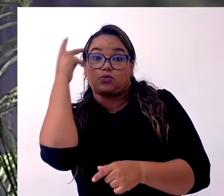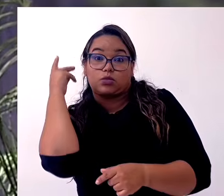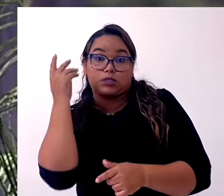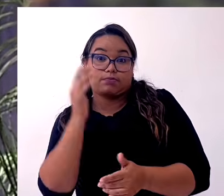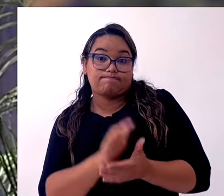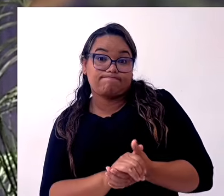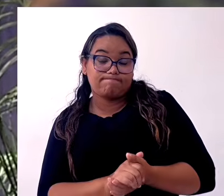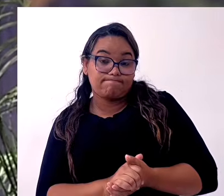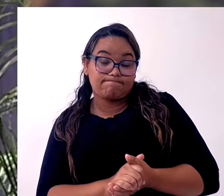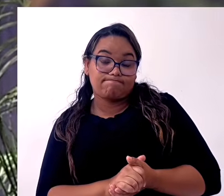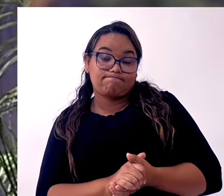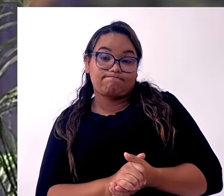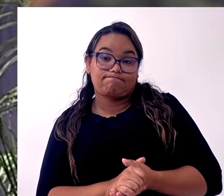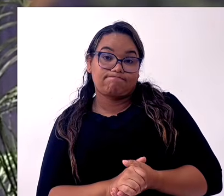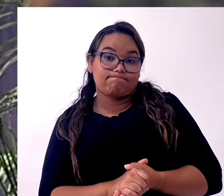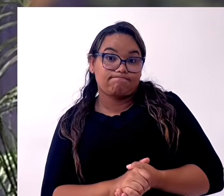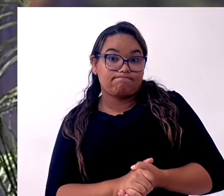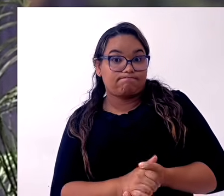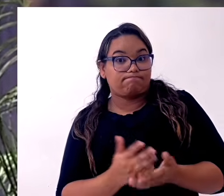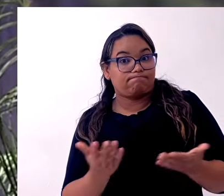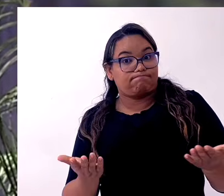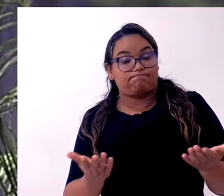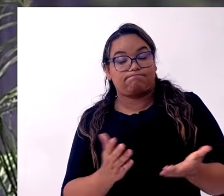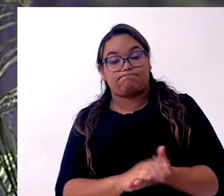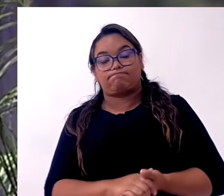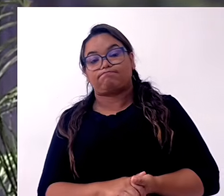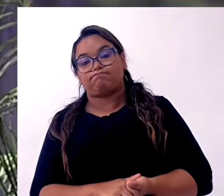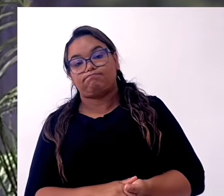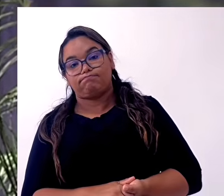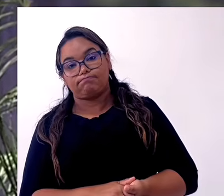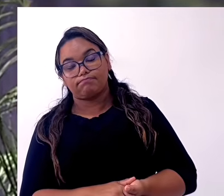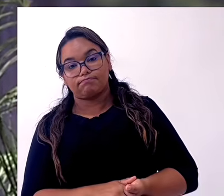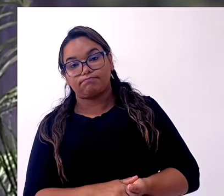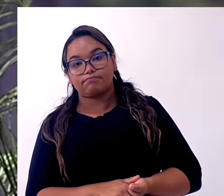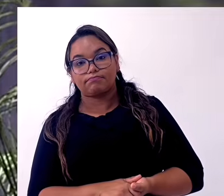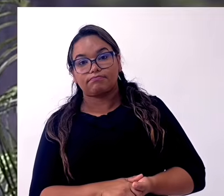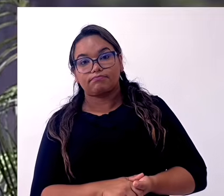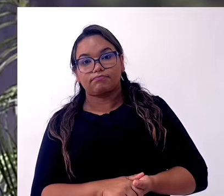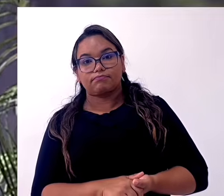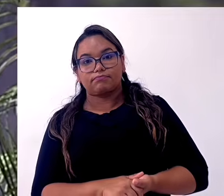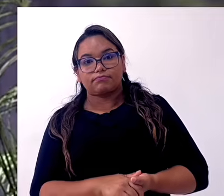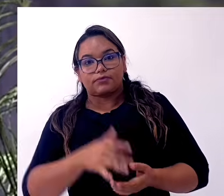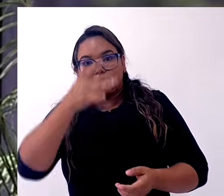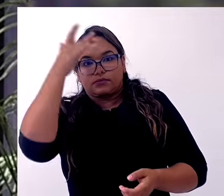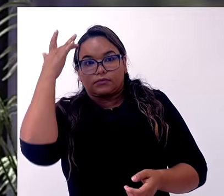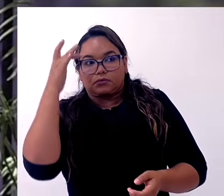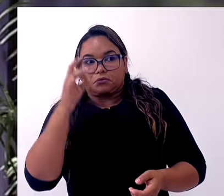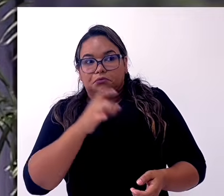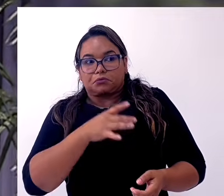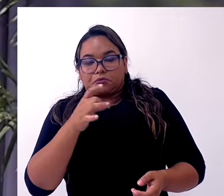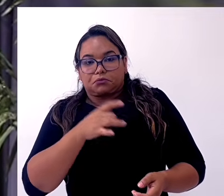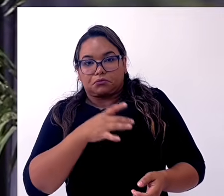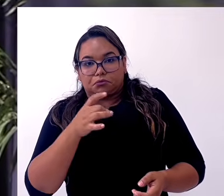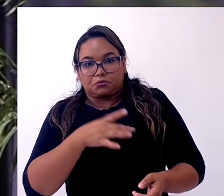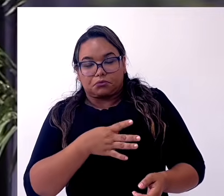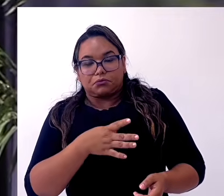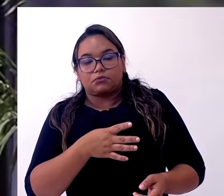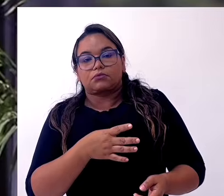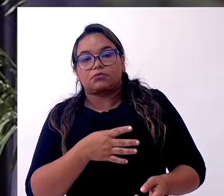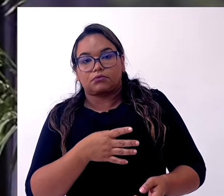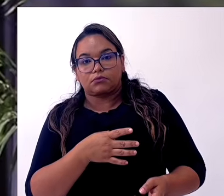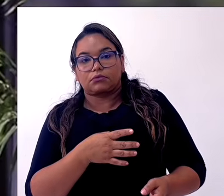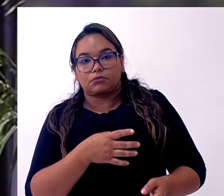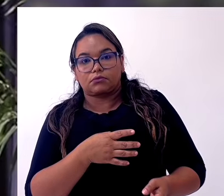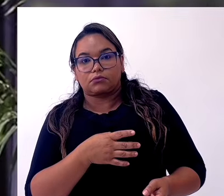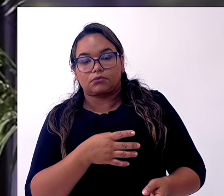criaria a situação que eles quisessem sem qualquer pessoa a bordo. Isso já tinha sido feito antes nos Estados Unidos. Então pergunte-se a si mesmo,